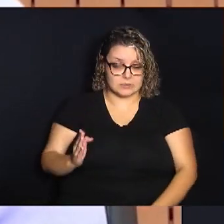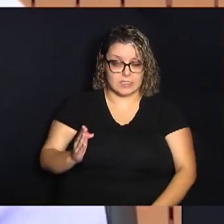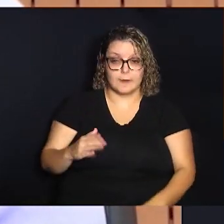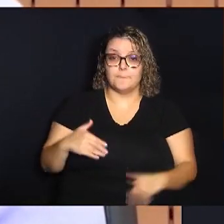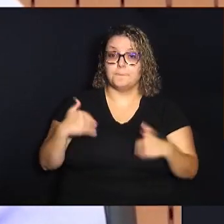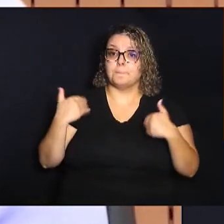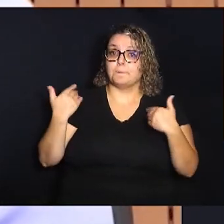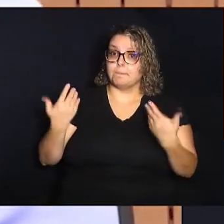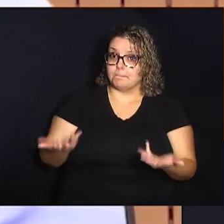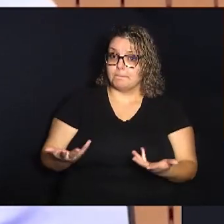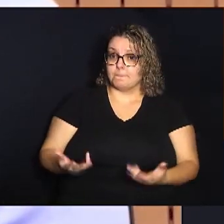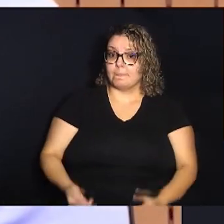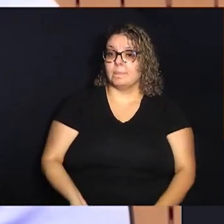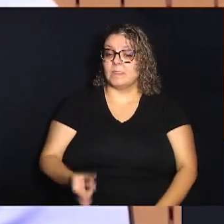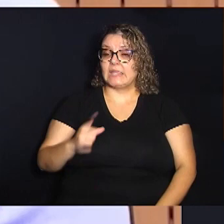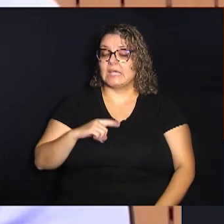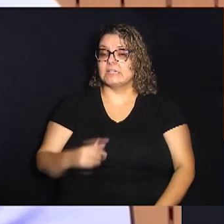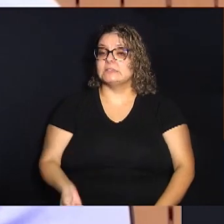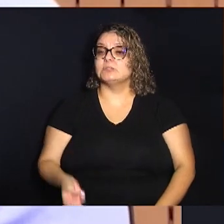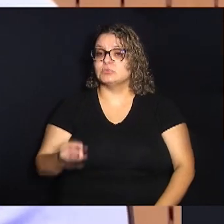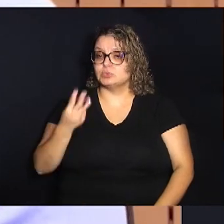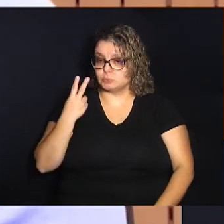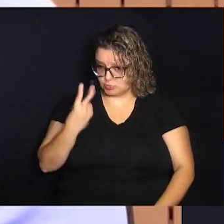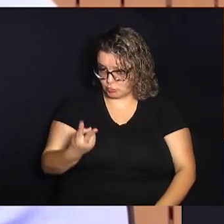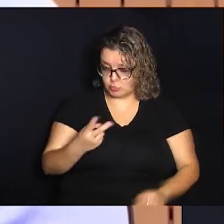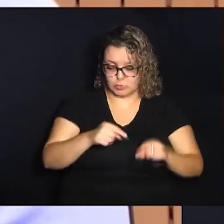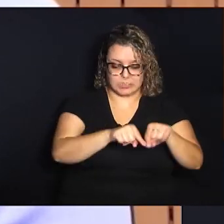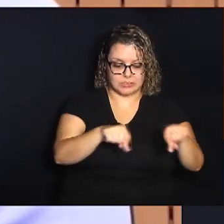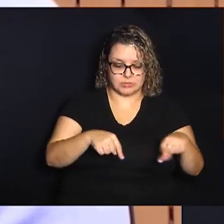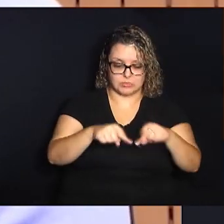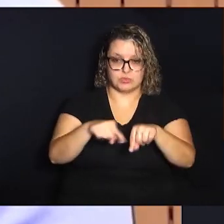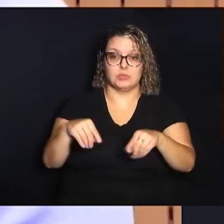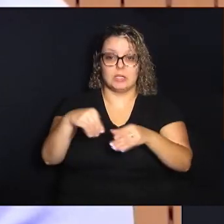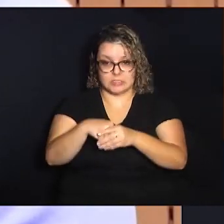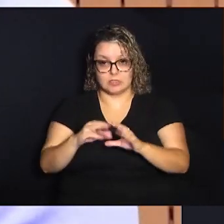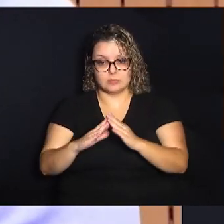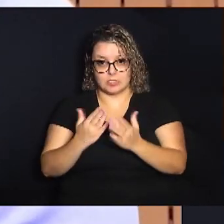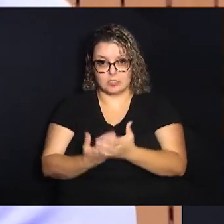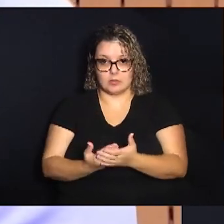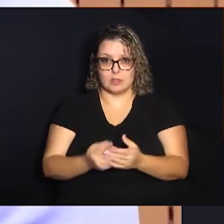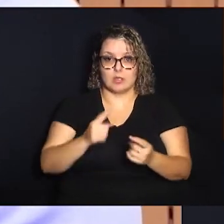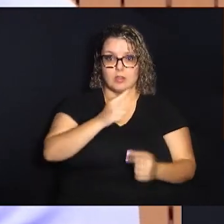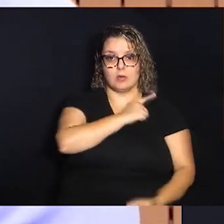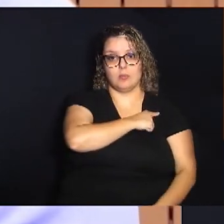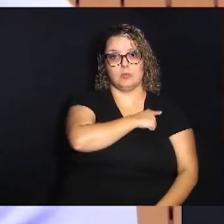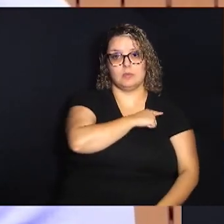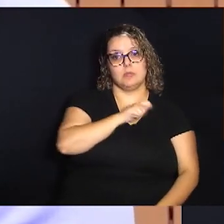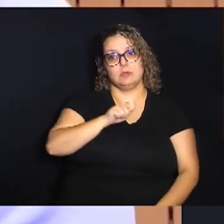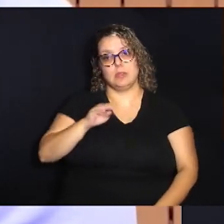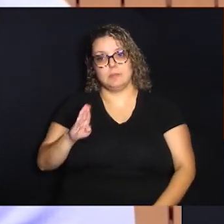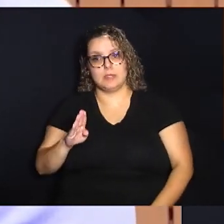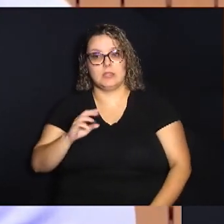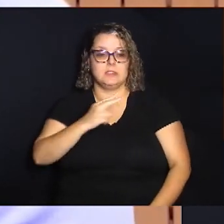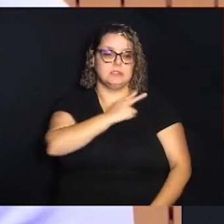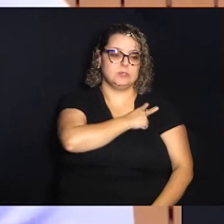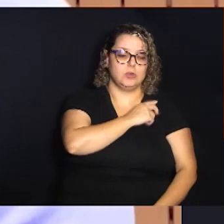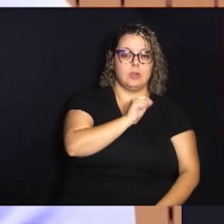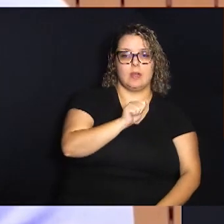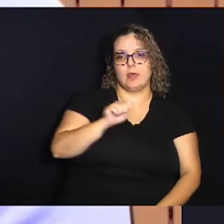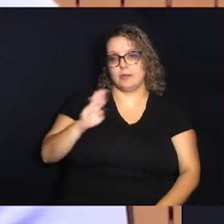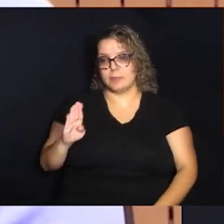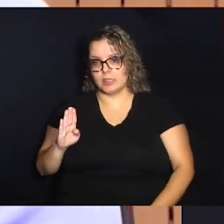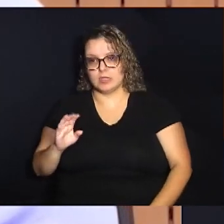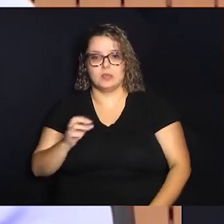Então, tendo 2 turmas dentro dessa escola, basicamente é primeiro ano A e B, segundo ano A e B, terceiro ano A e